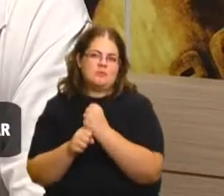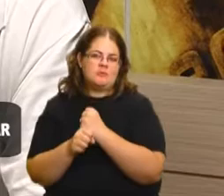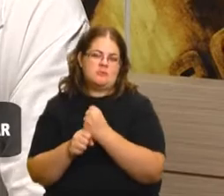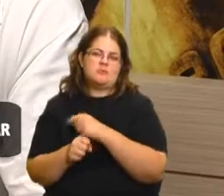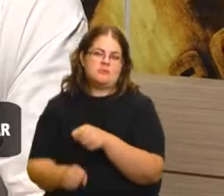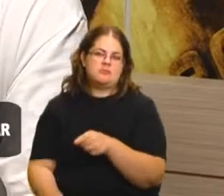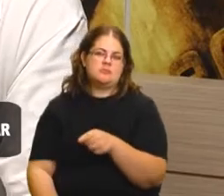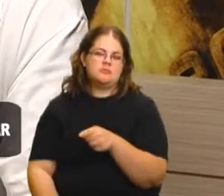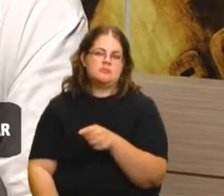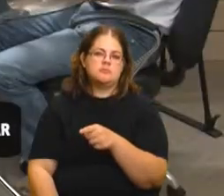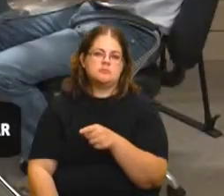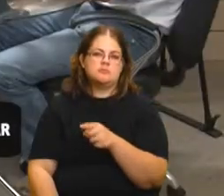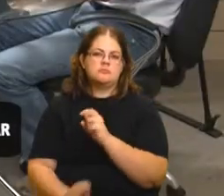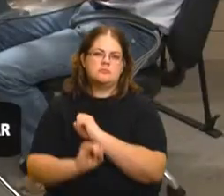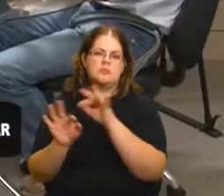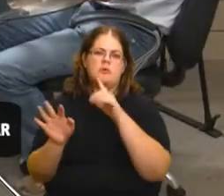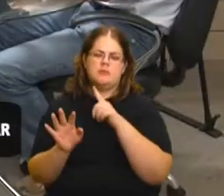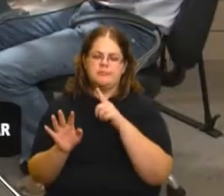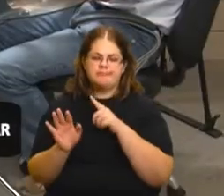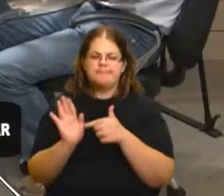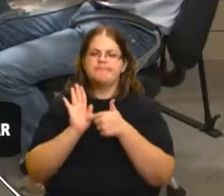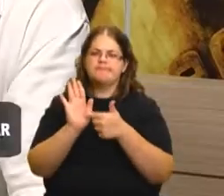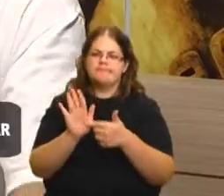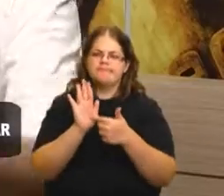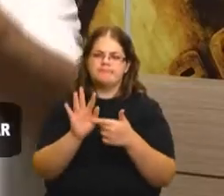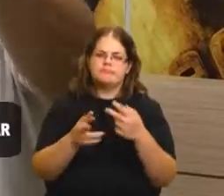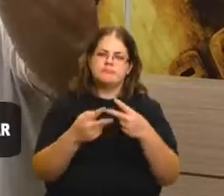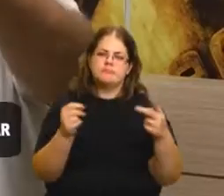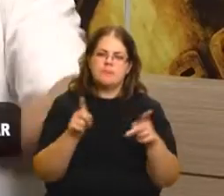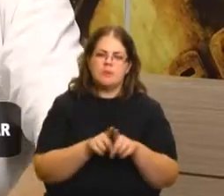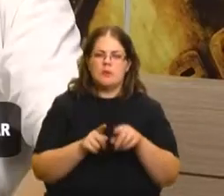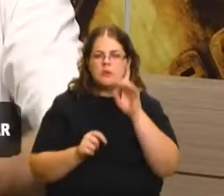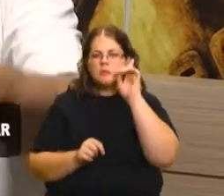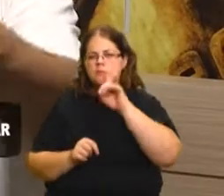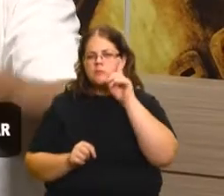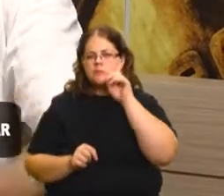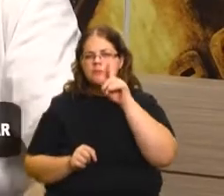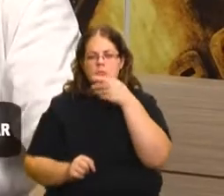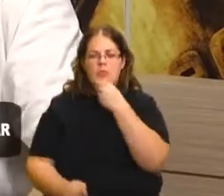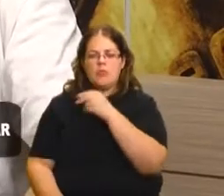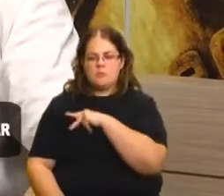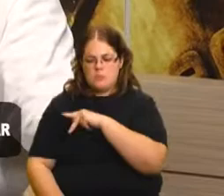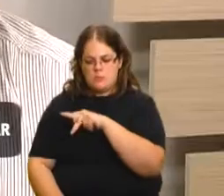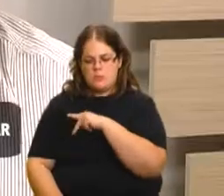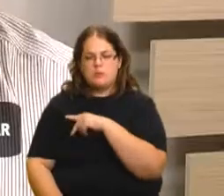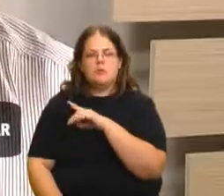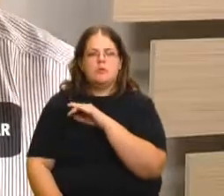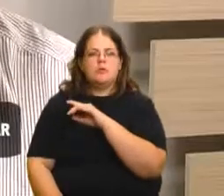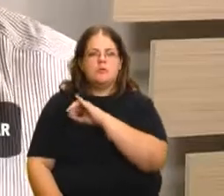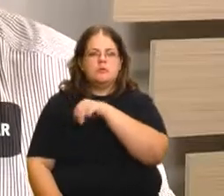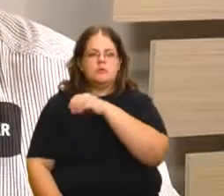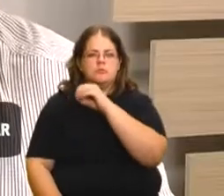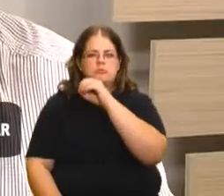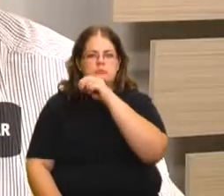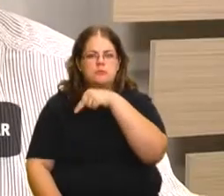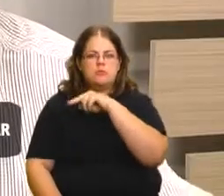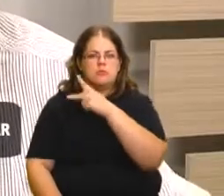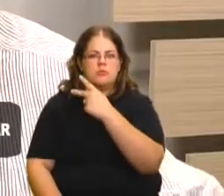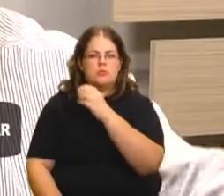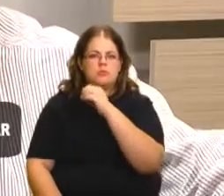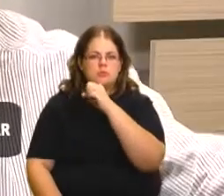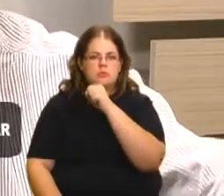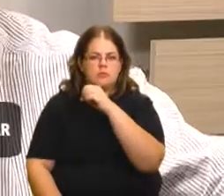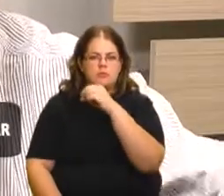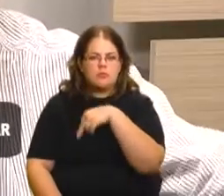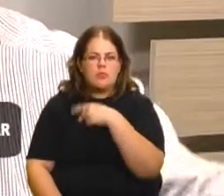mostra, tem ali há Gravações do presidente dos Estados Unidos, Lyndon Johnson. falando com o embaixador brasileiro e dizendo